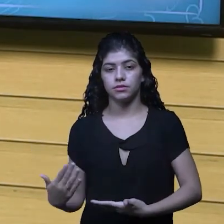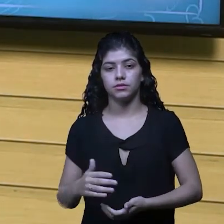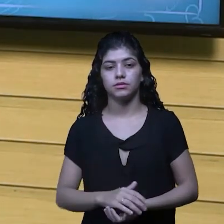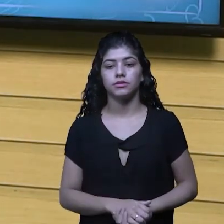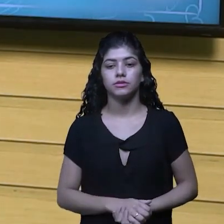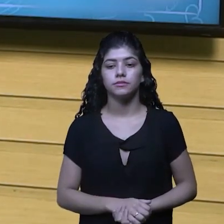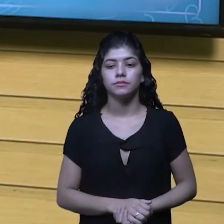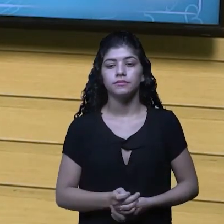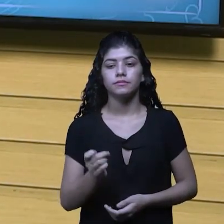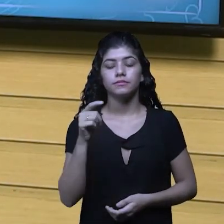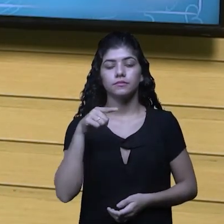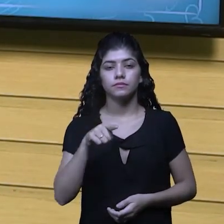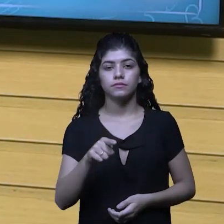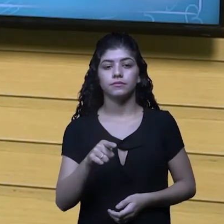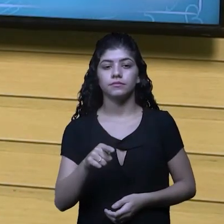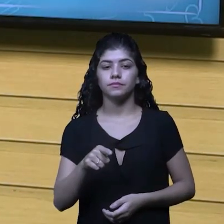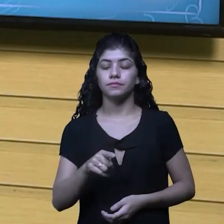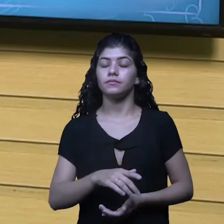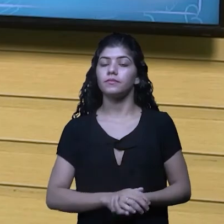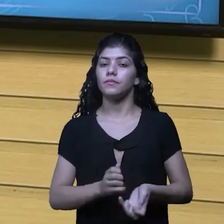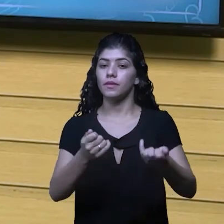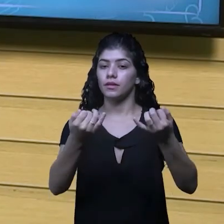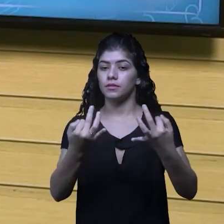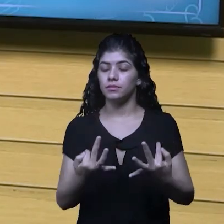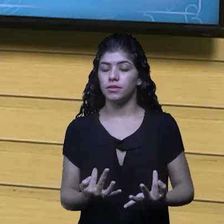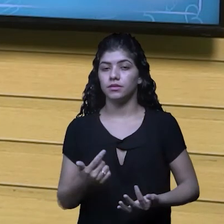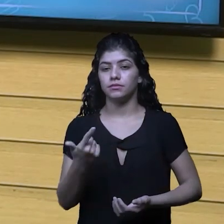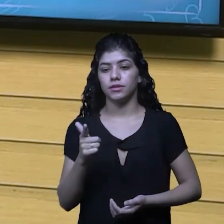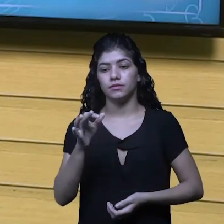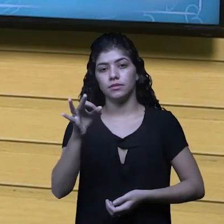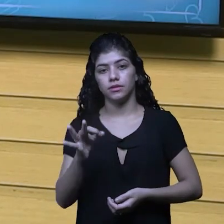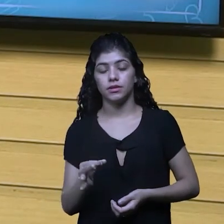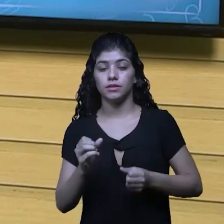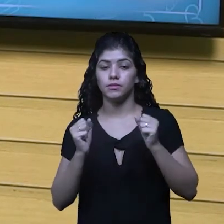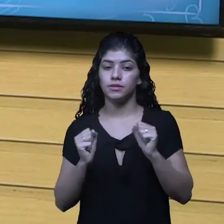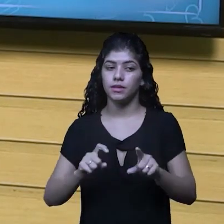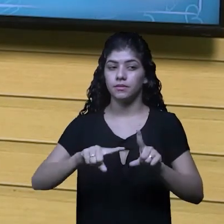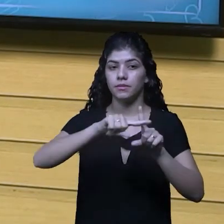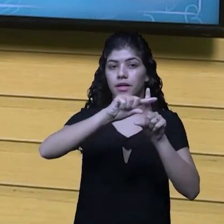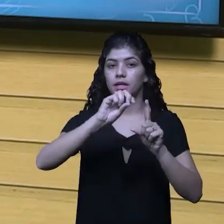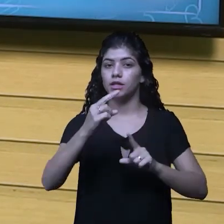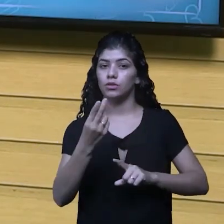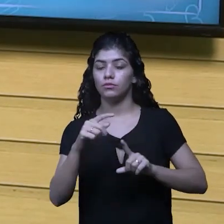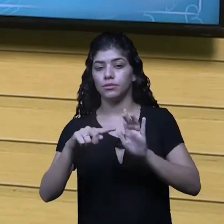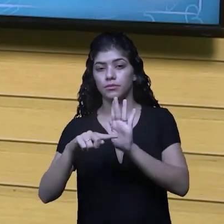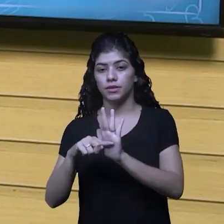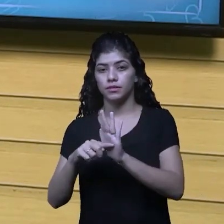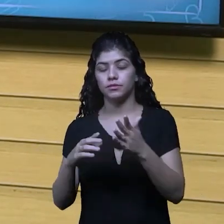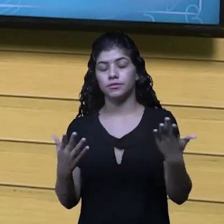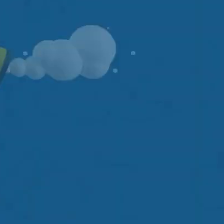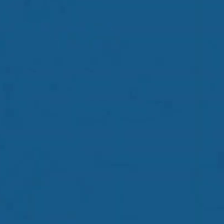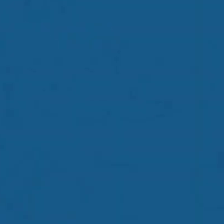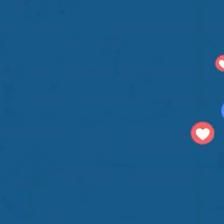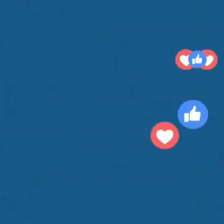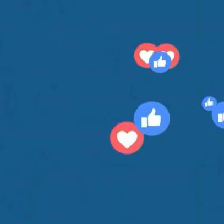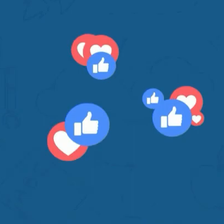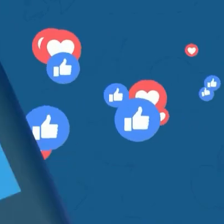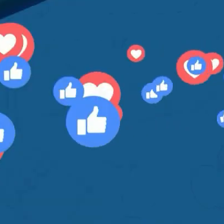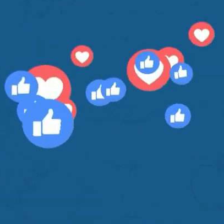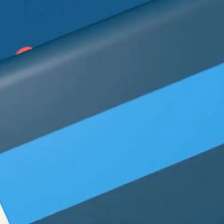incerteza. E aí você define a incerteza nesse caso. E aí pode ser para mais ou para menos.